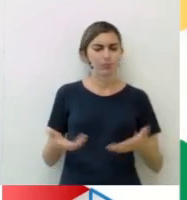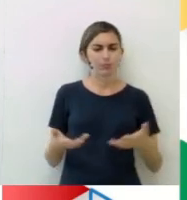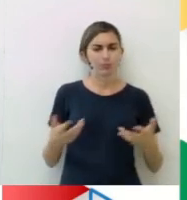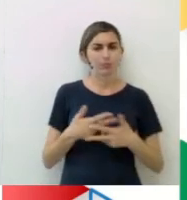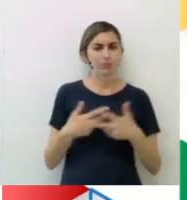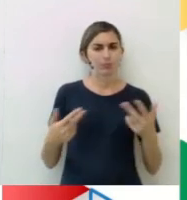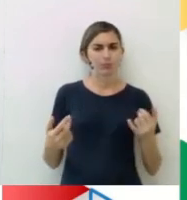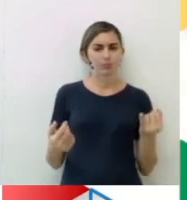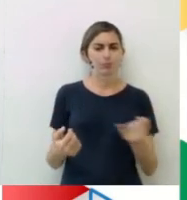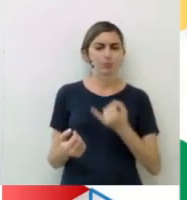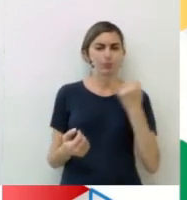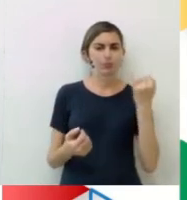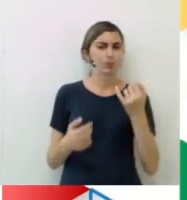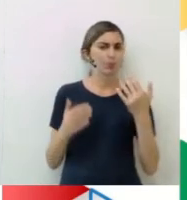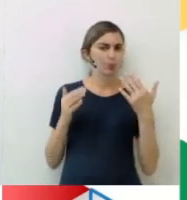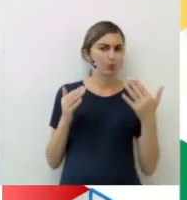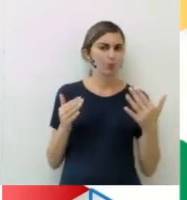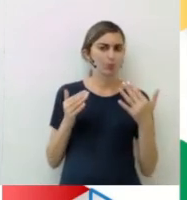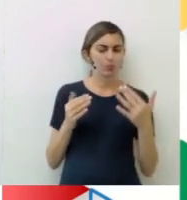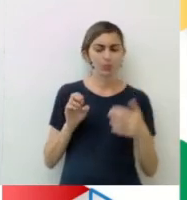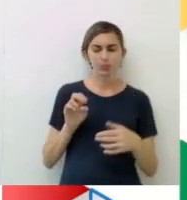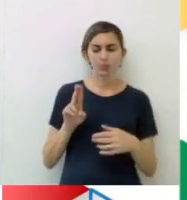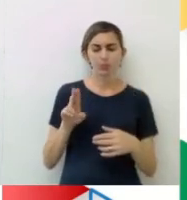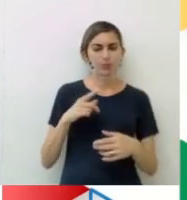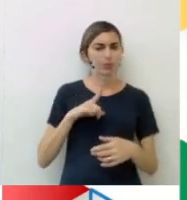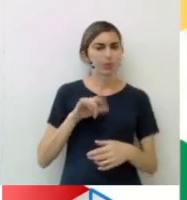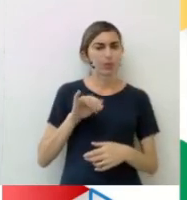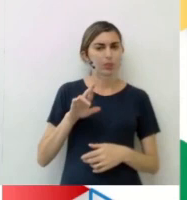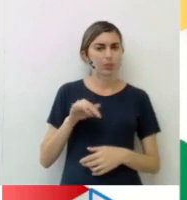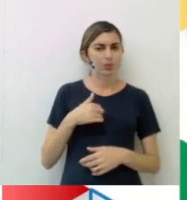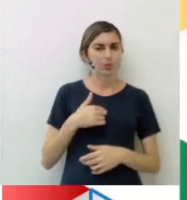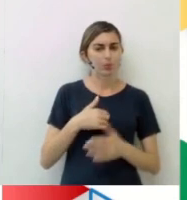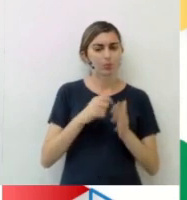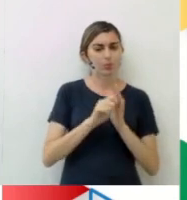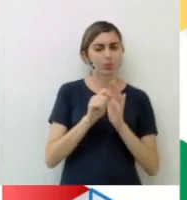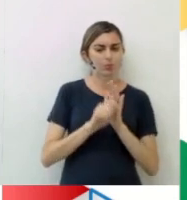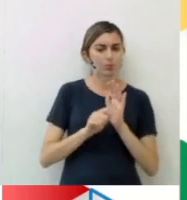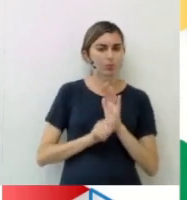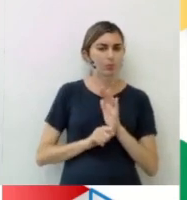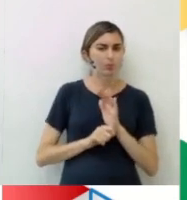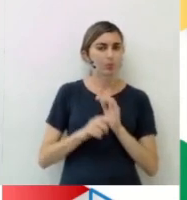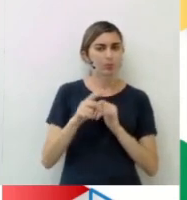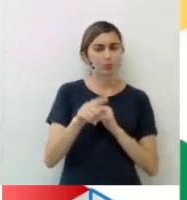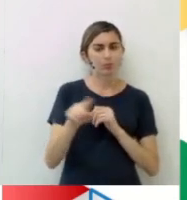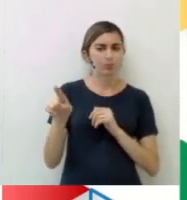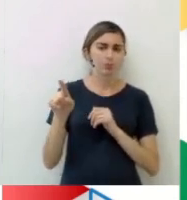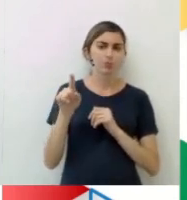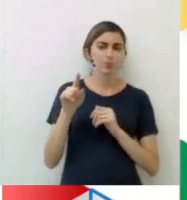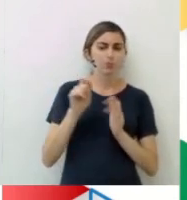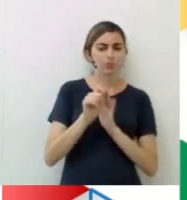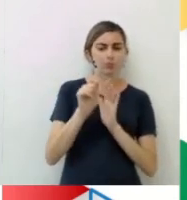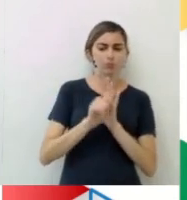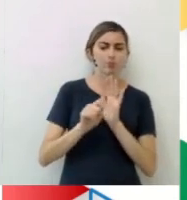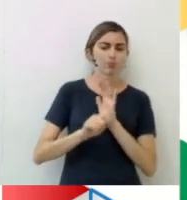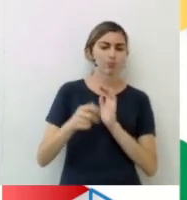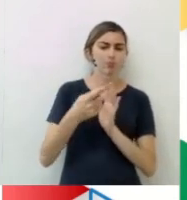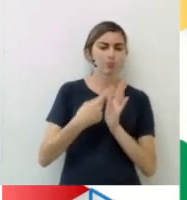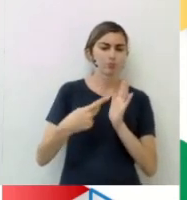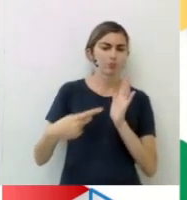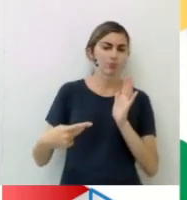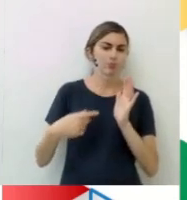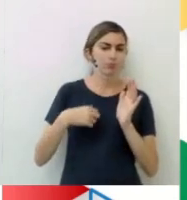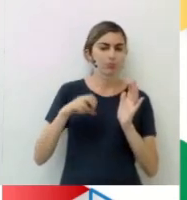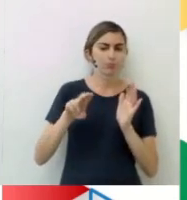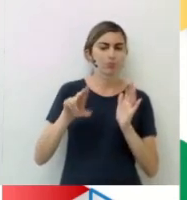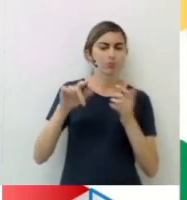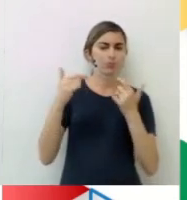coisa importante, não confunda o eu lírico com o autor. O autor é o ser que escreve o poema. O eu